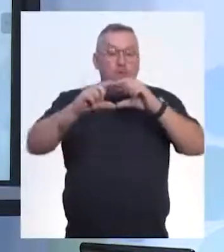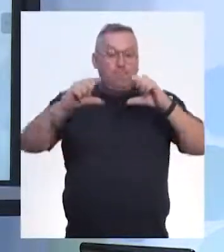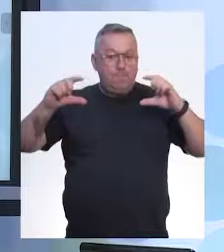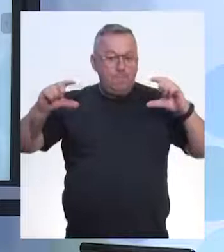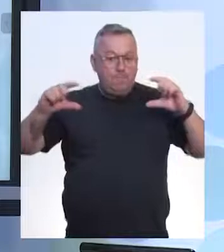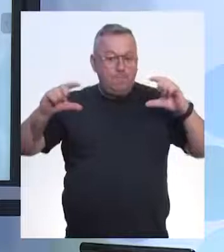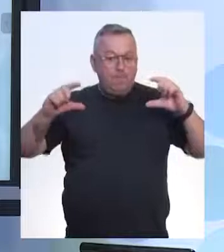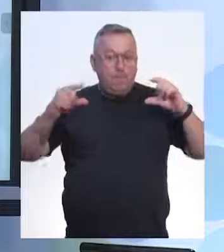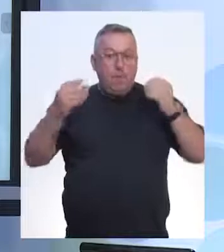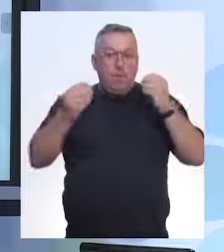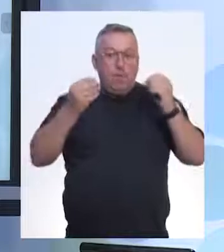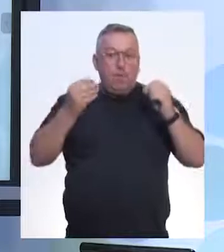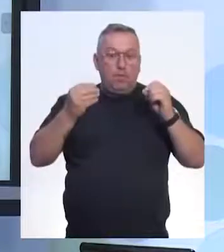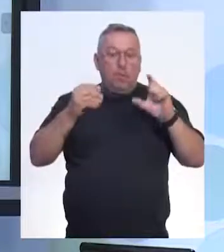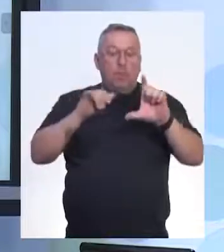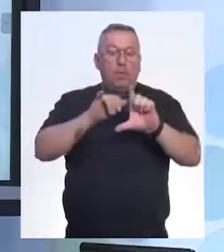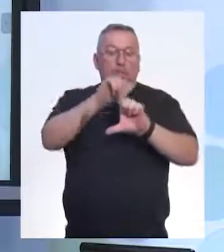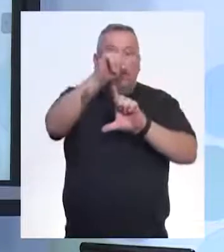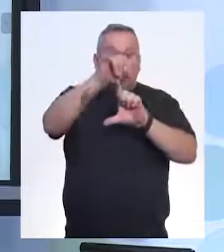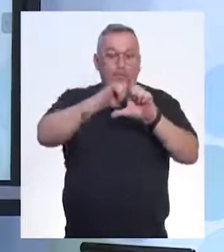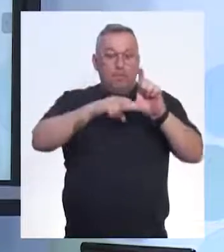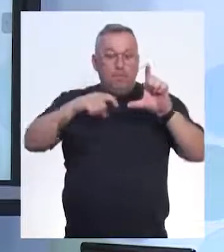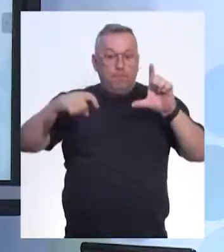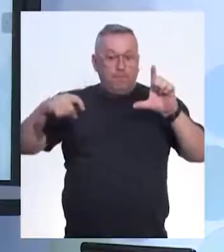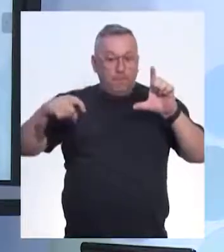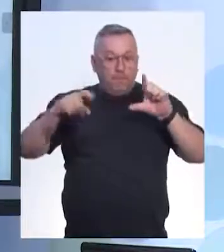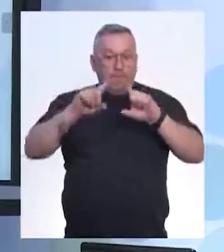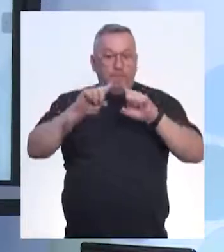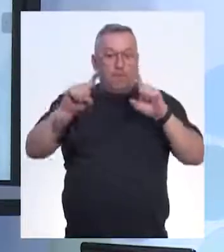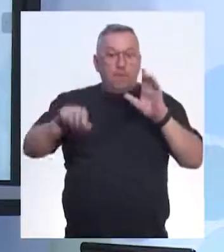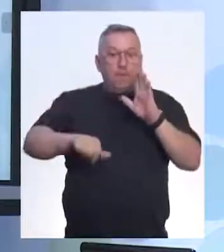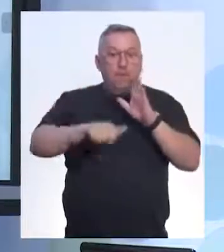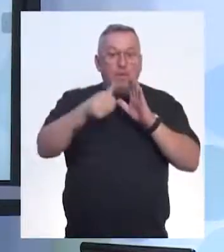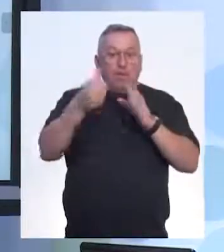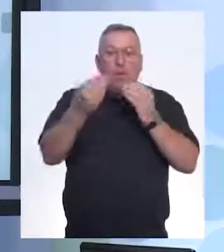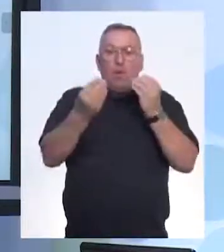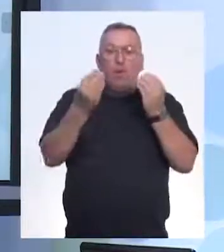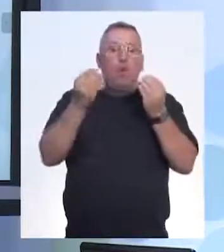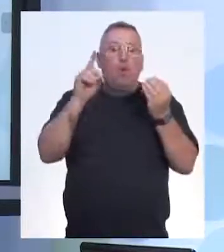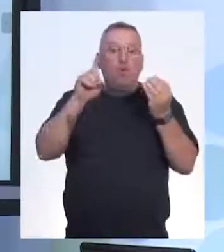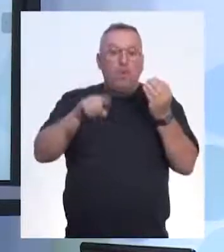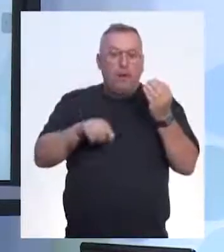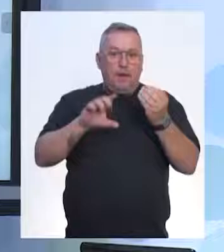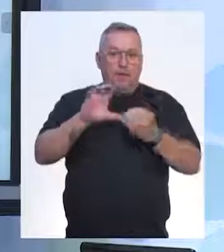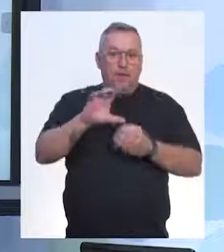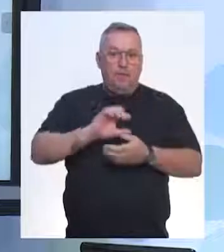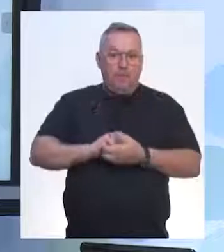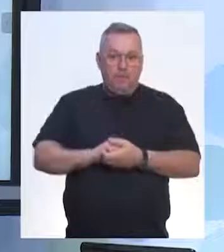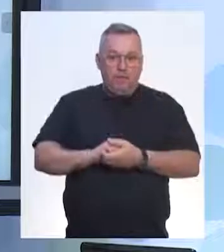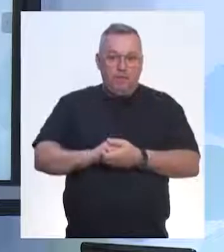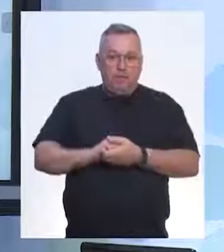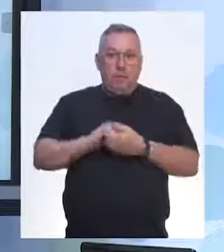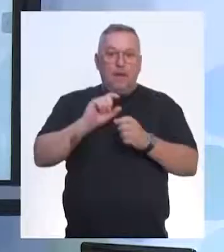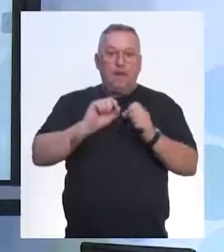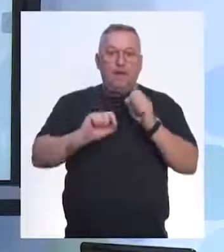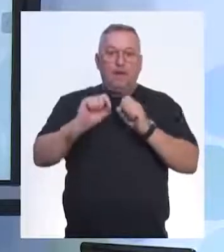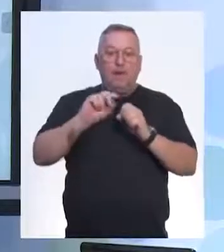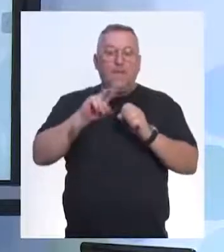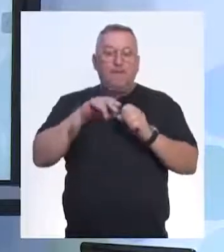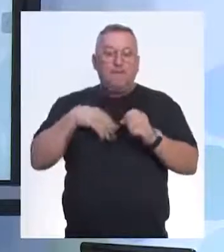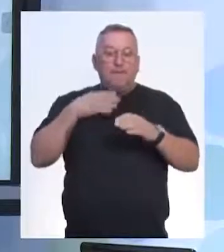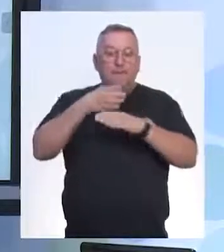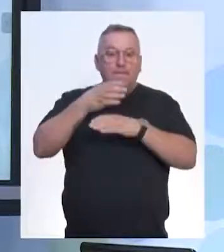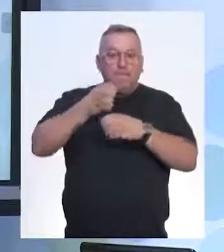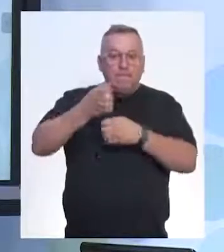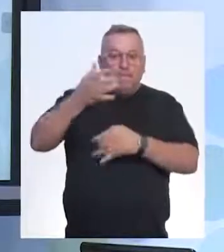equações no plano cartesiano. Só que primeiro a gente tem que entender como é que isso funciona. Quem vai interagir com vocês